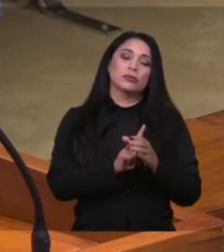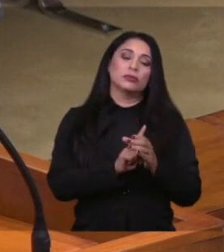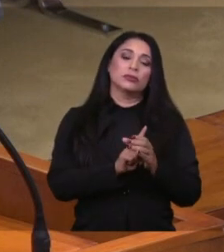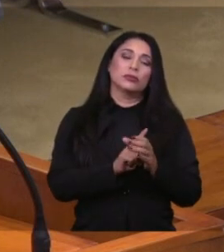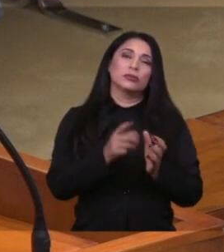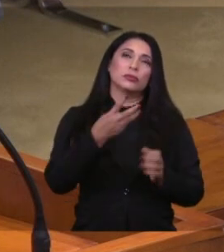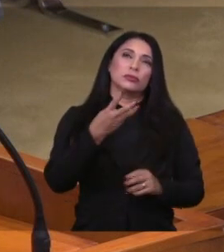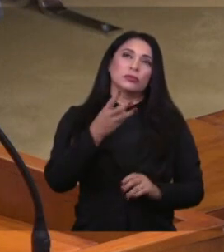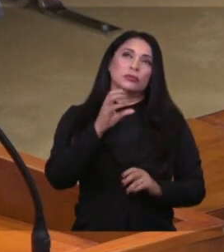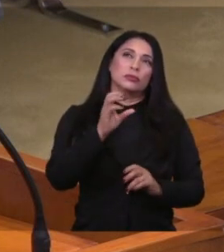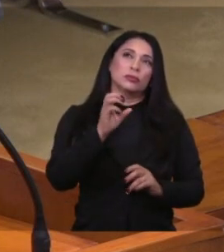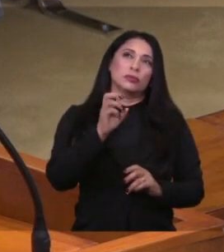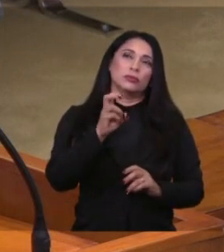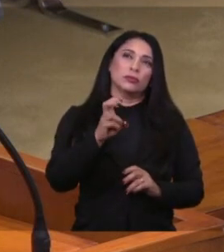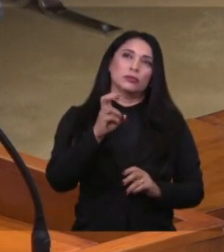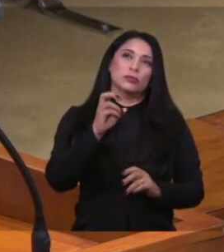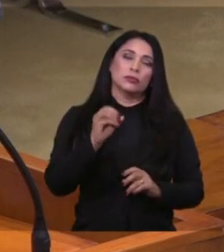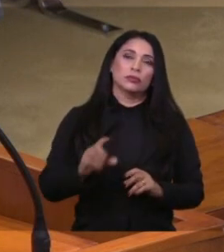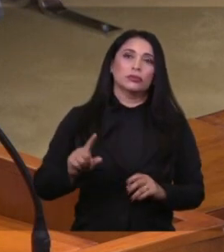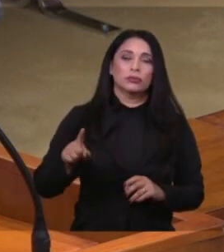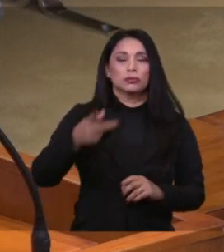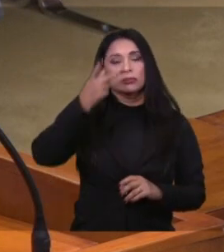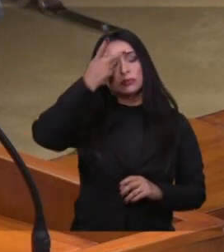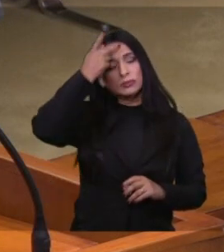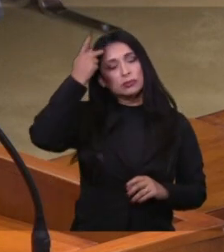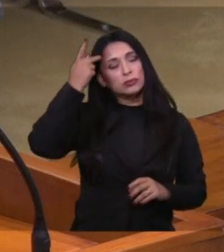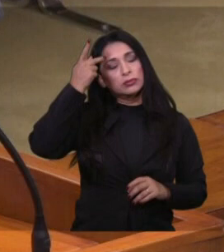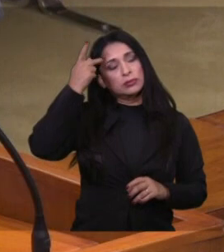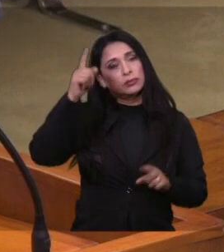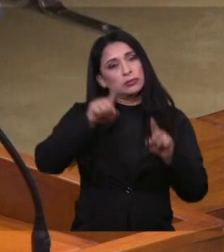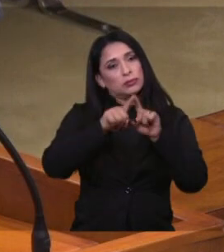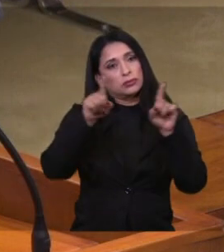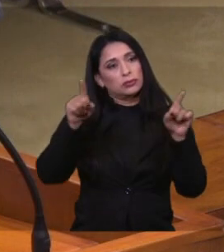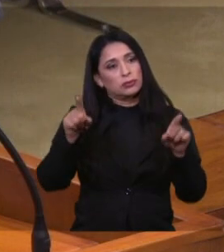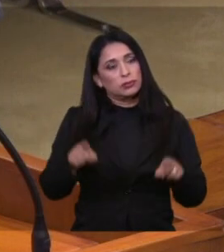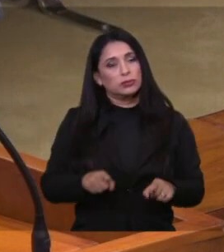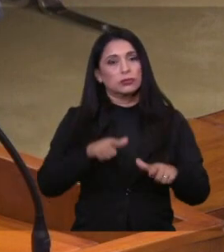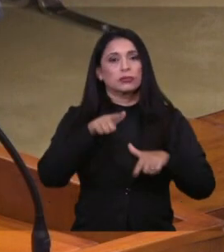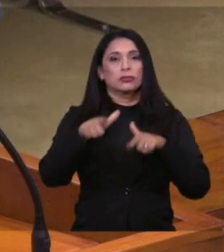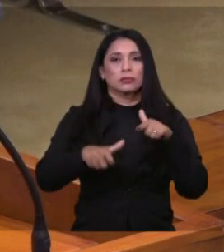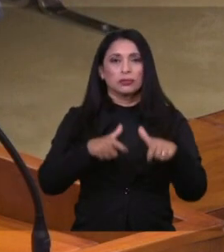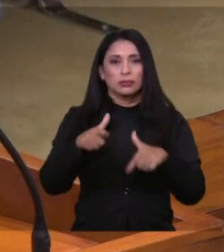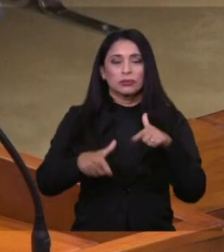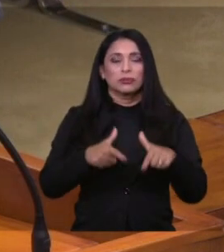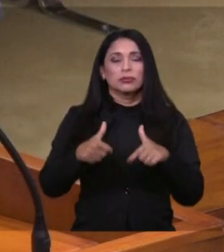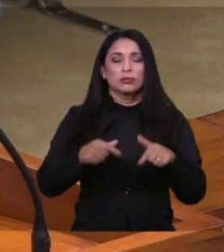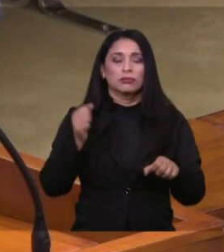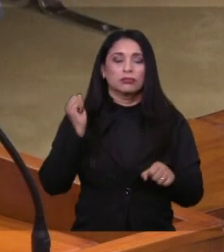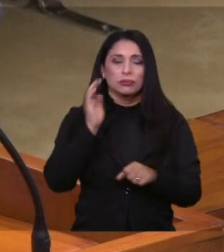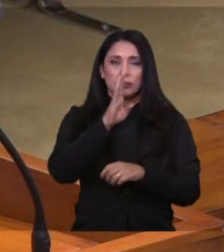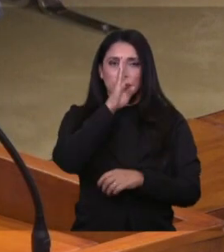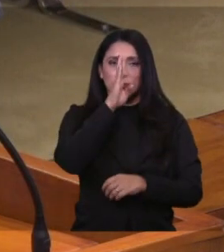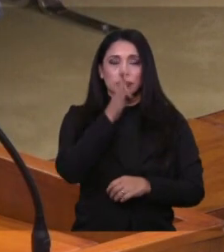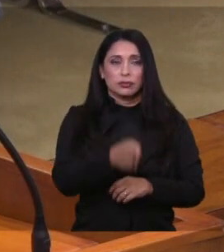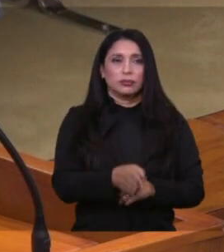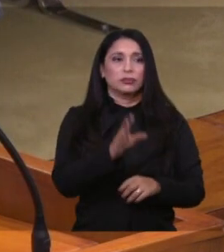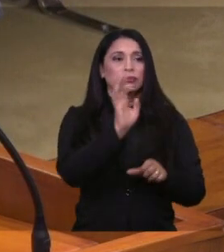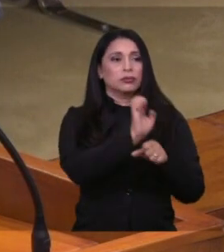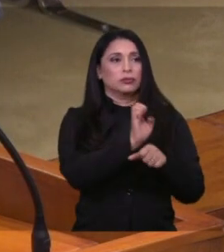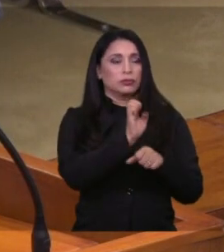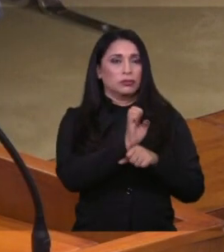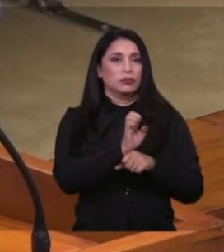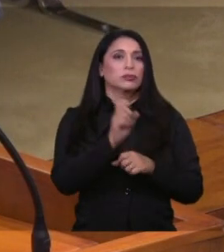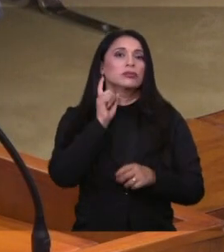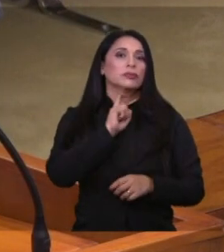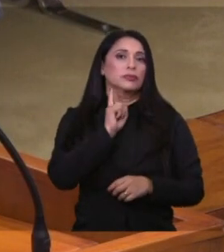cerca de 350 mil empregados de empregos diretos, sem contar nos indiretos no Estado de Minas Gerais. O